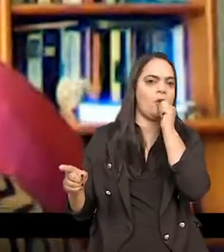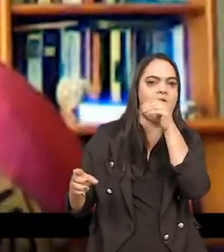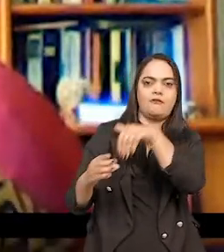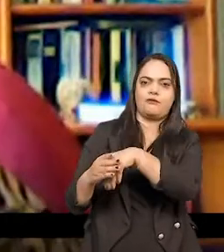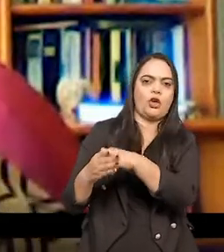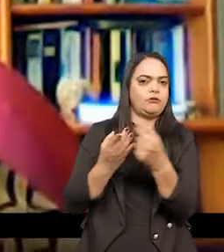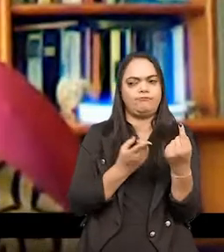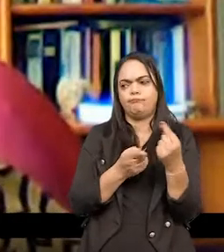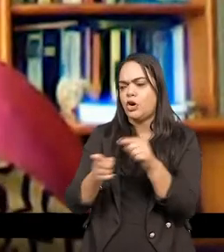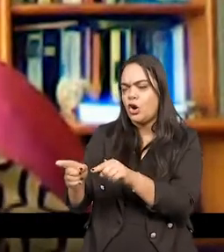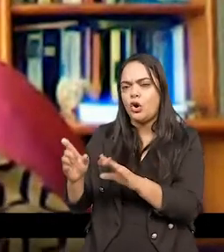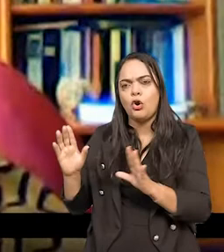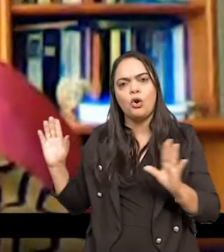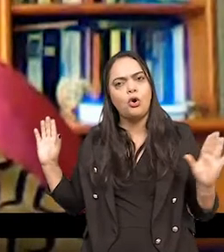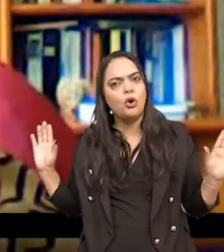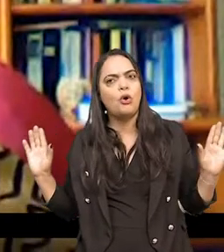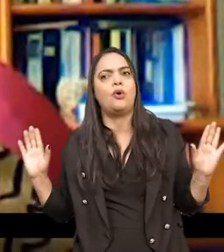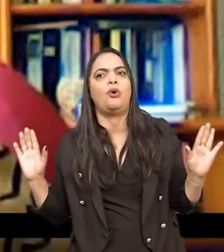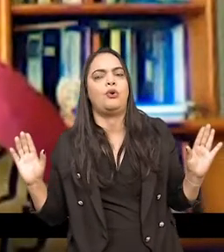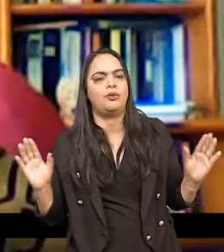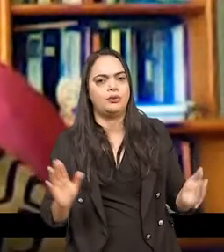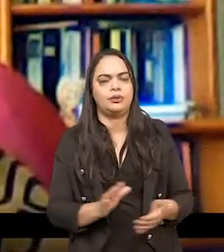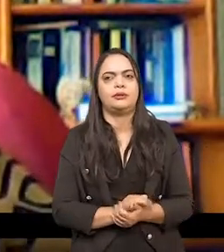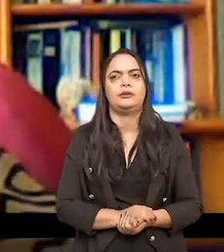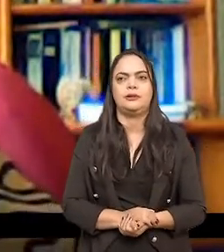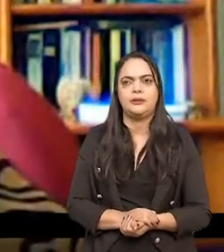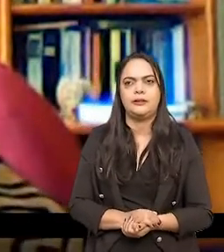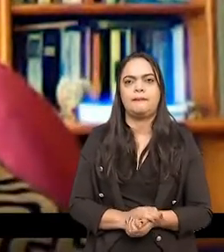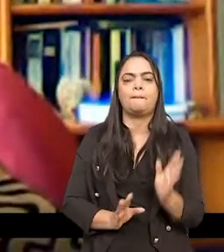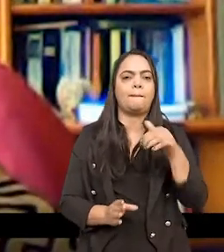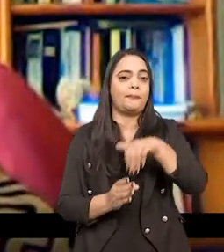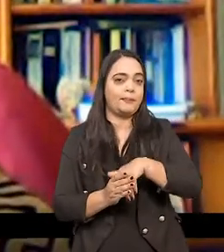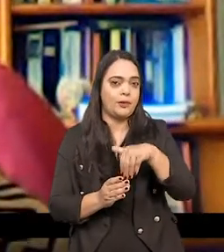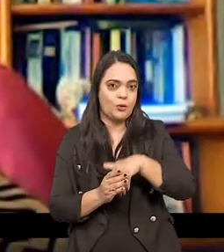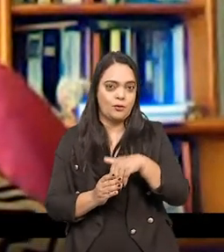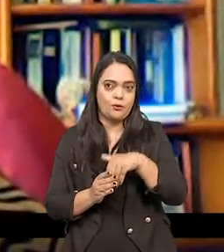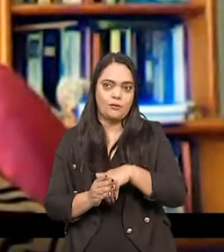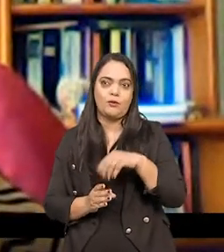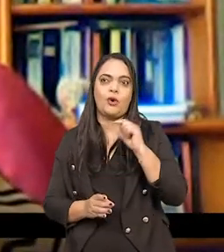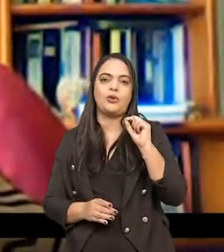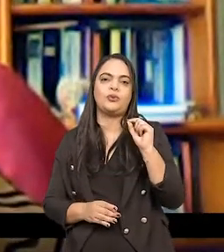títulos das manchetes jornais é muito bom, né? O voto da